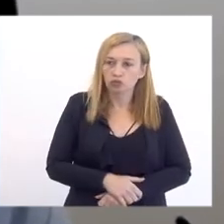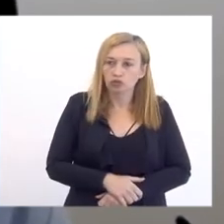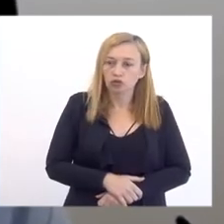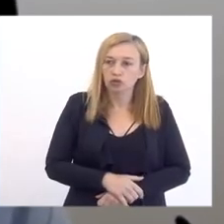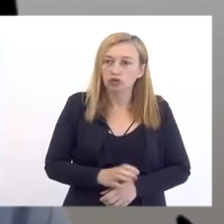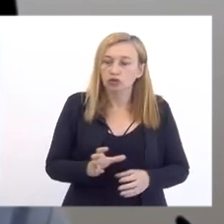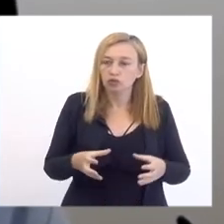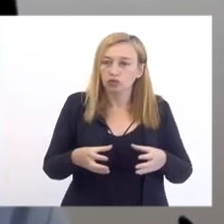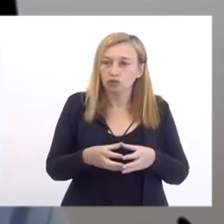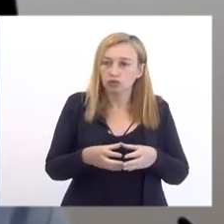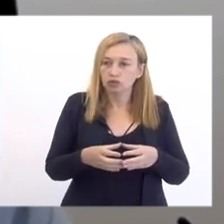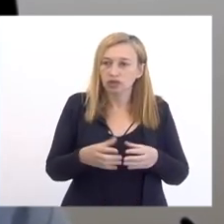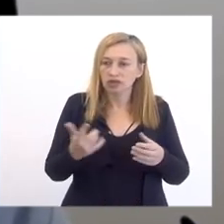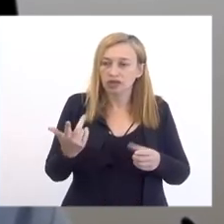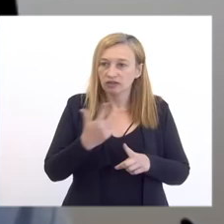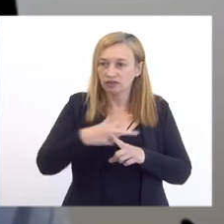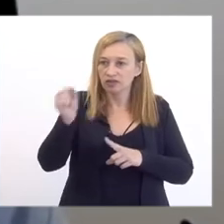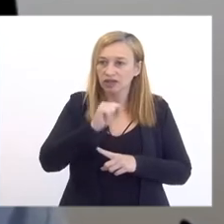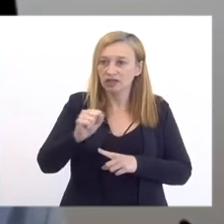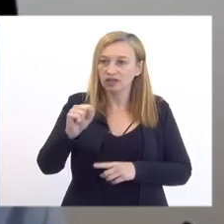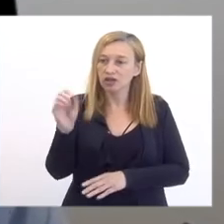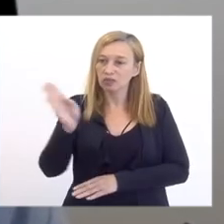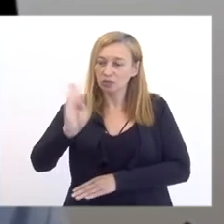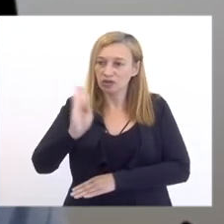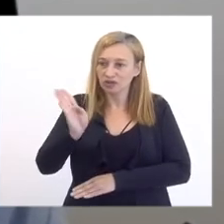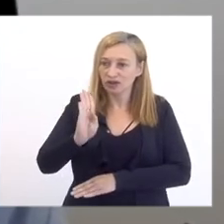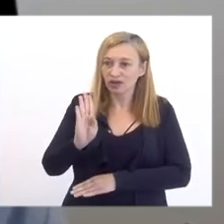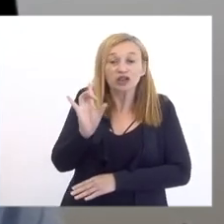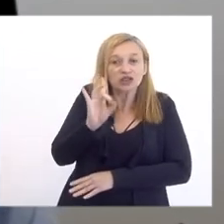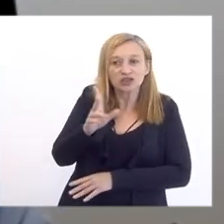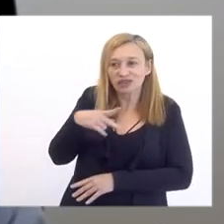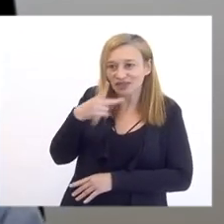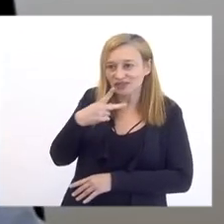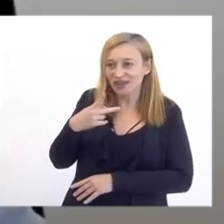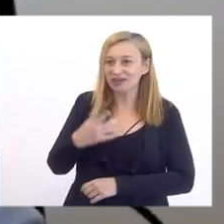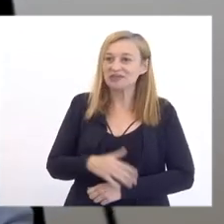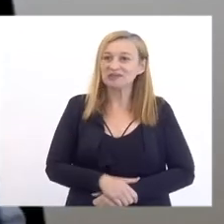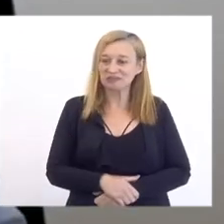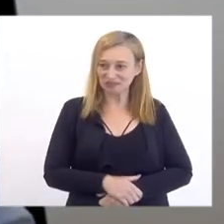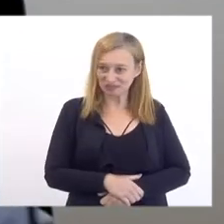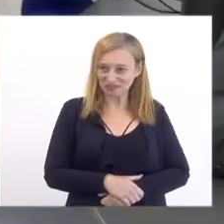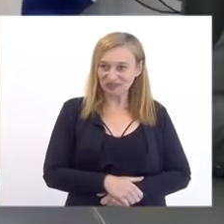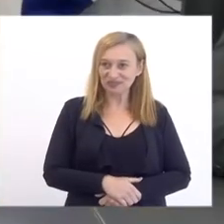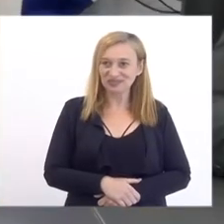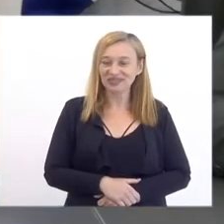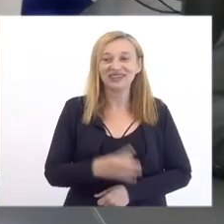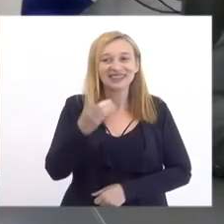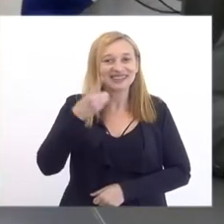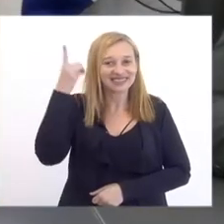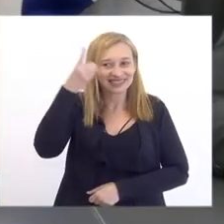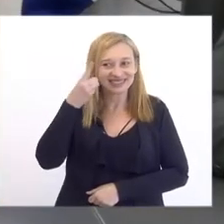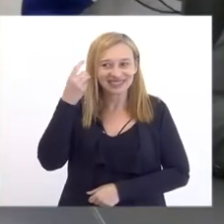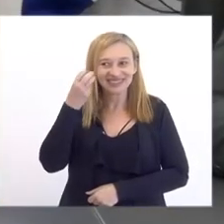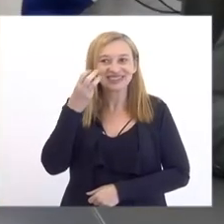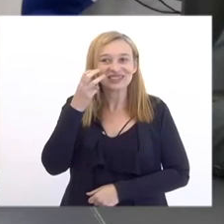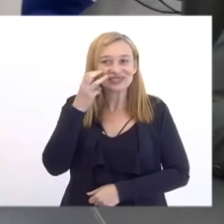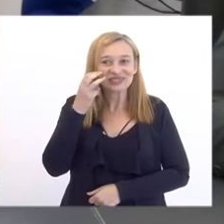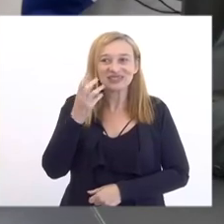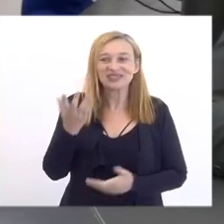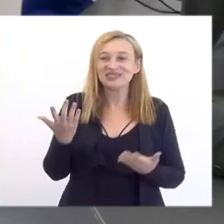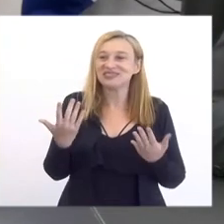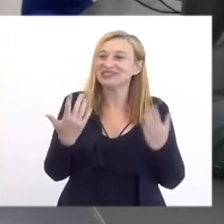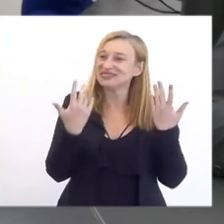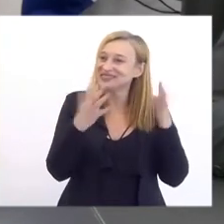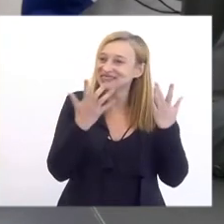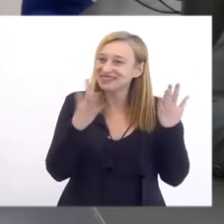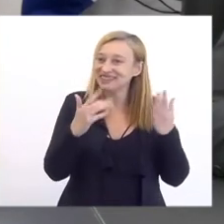campeão brasileiro será o Botafogo de futebol de regatas. É só isso, presidente. Obrigado. Ô, deputado Valdec. Com louvor.